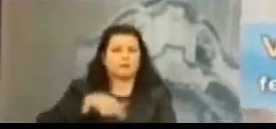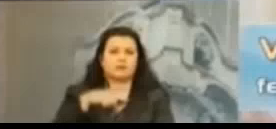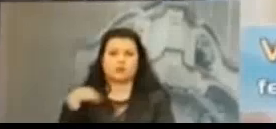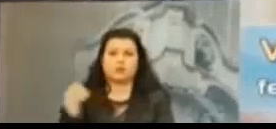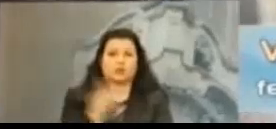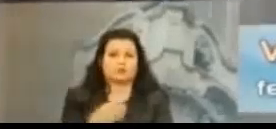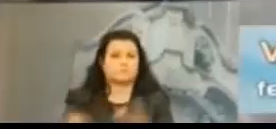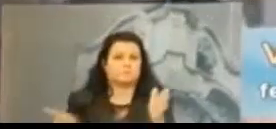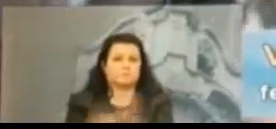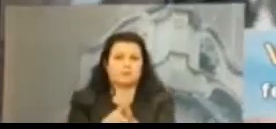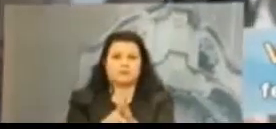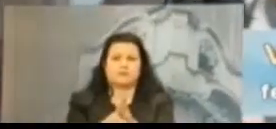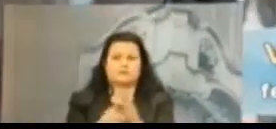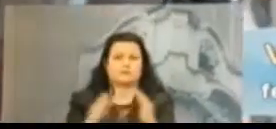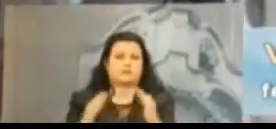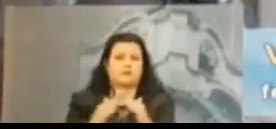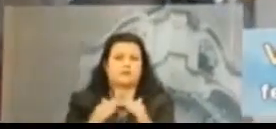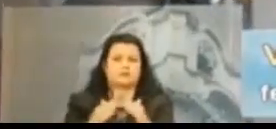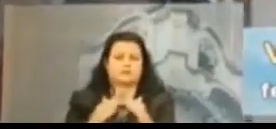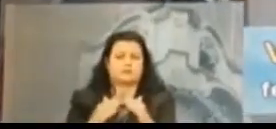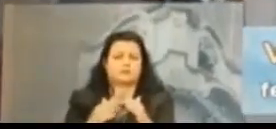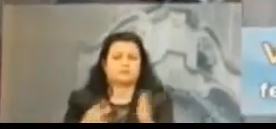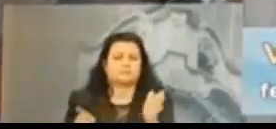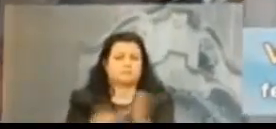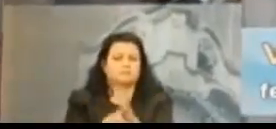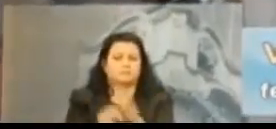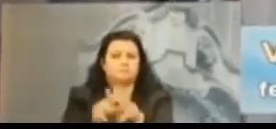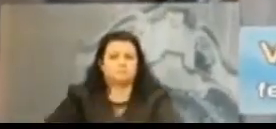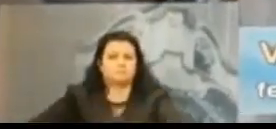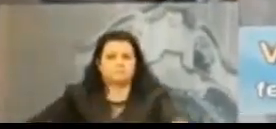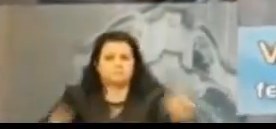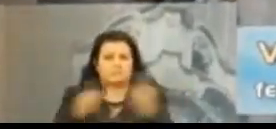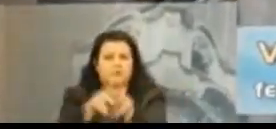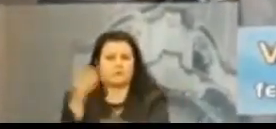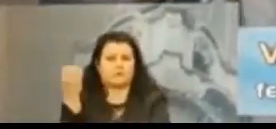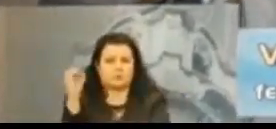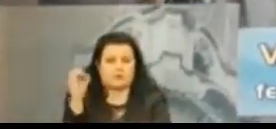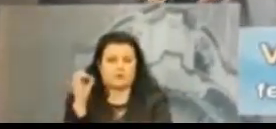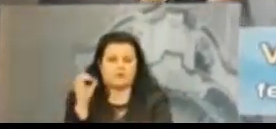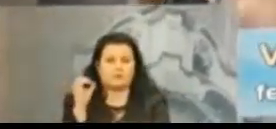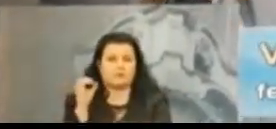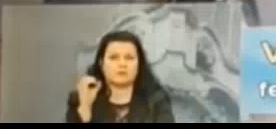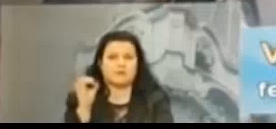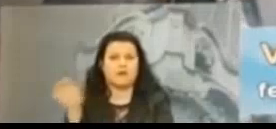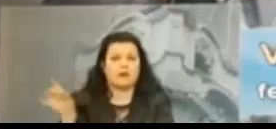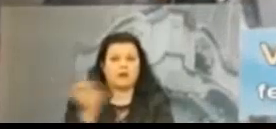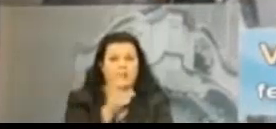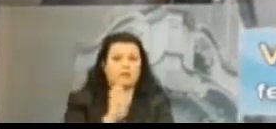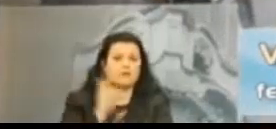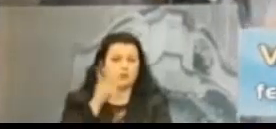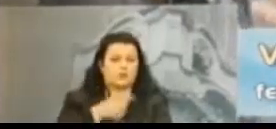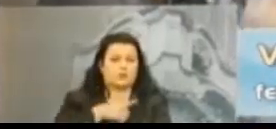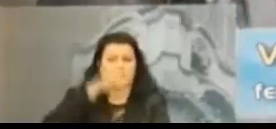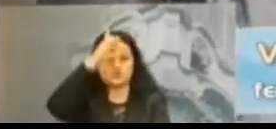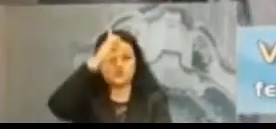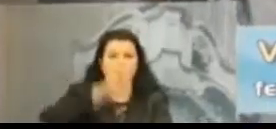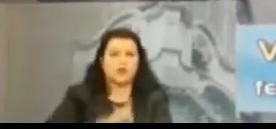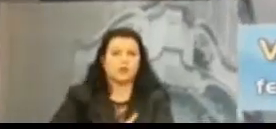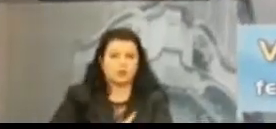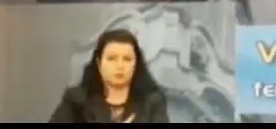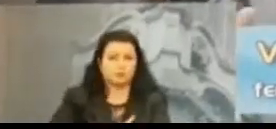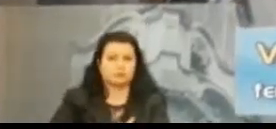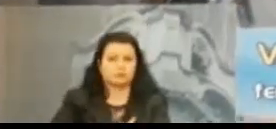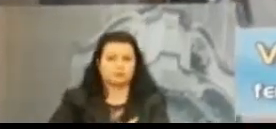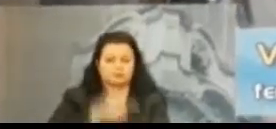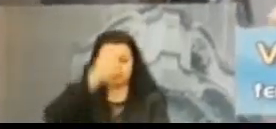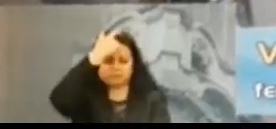na casa do povo de Porto Alegre. E cada vereador e vereadora tem o direito de se